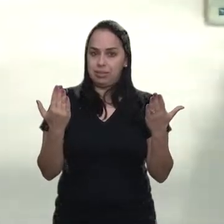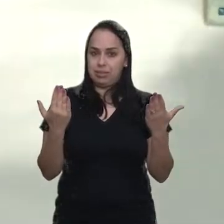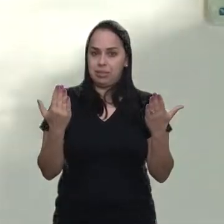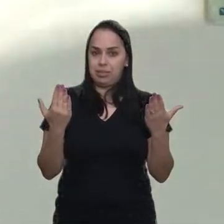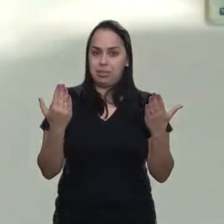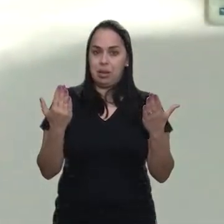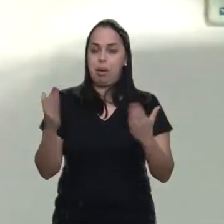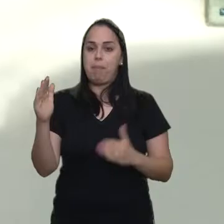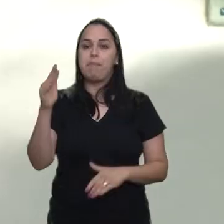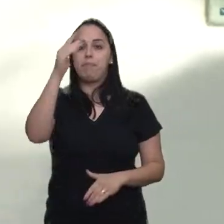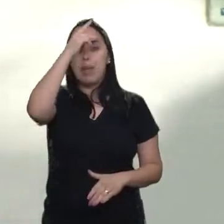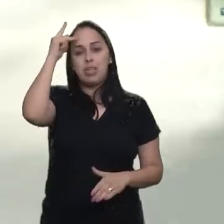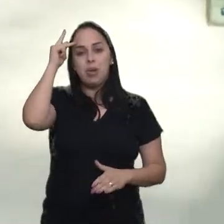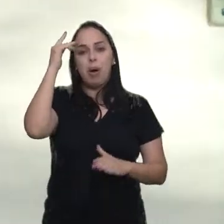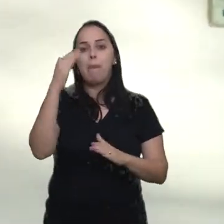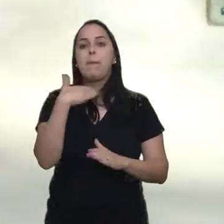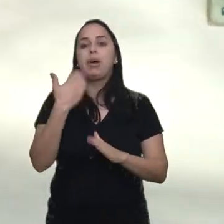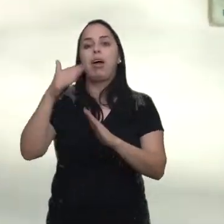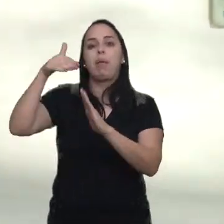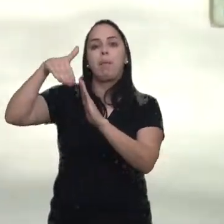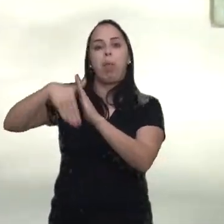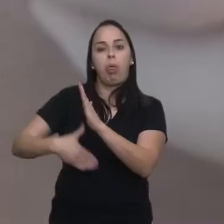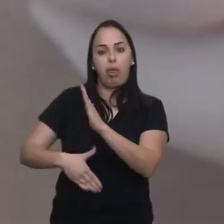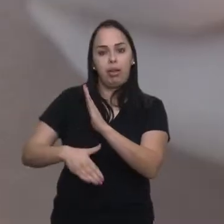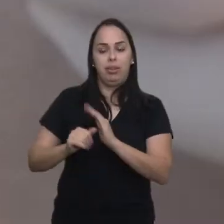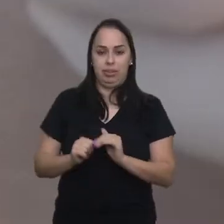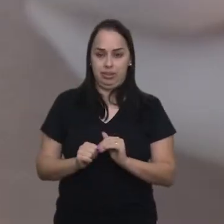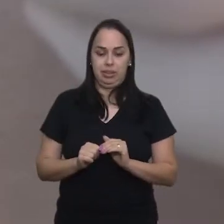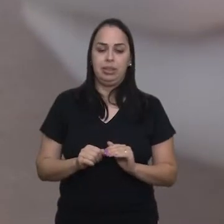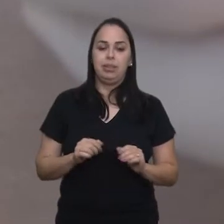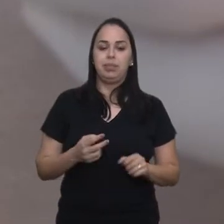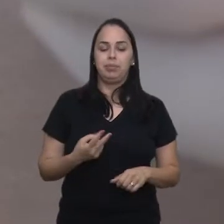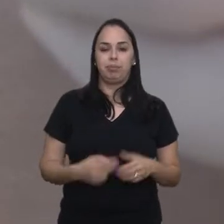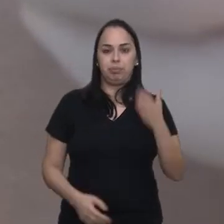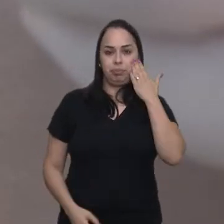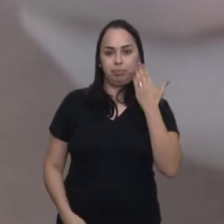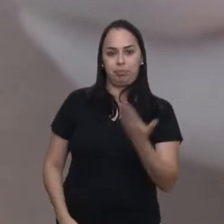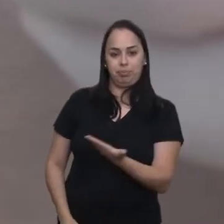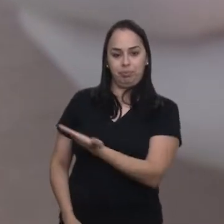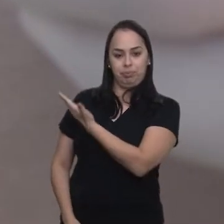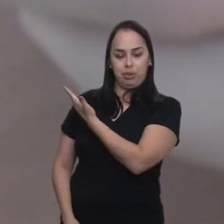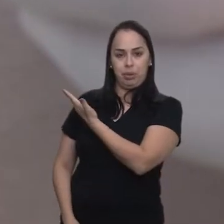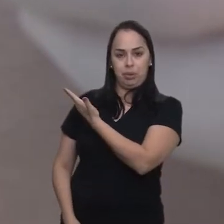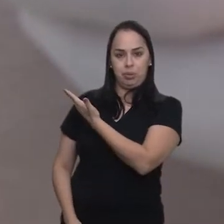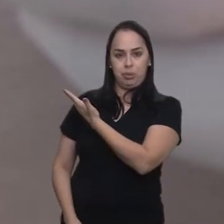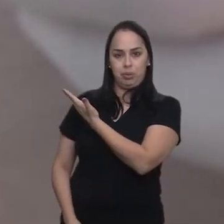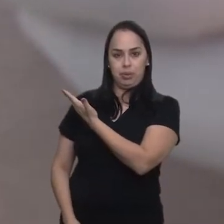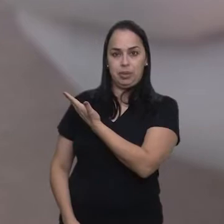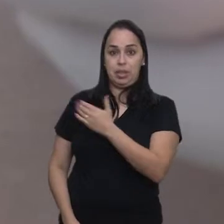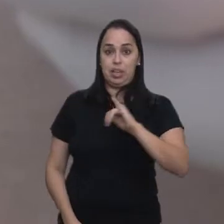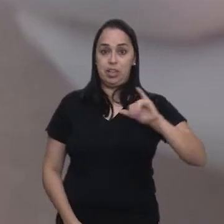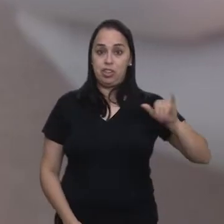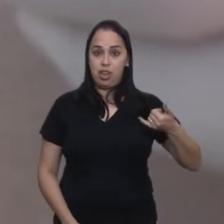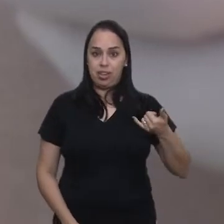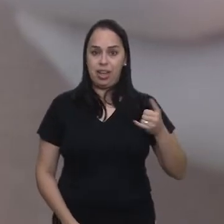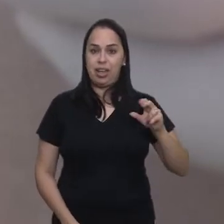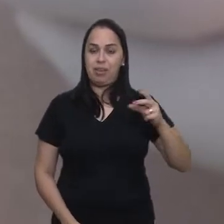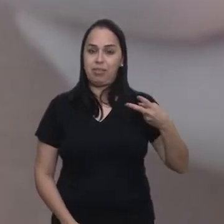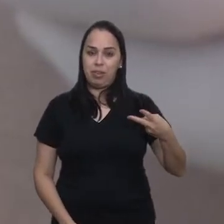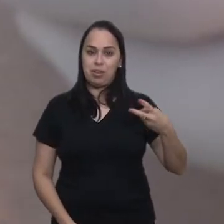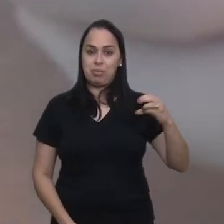de mortes praticamente caiu pela metade. Para os mais de 22 mil casos notificados no primeiro mês